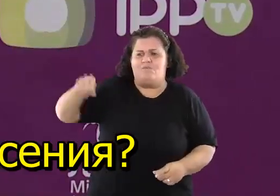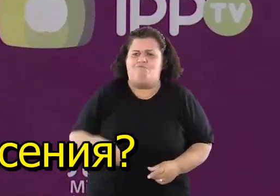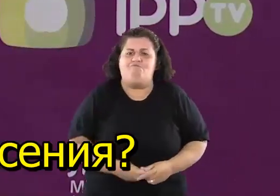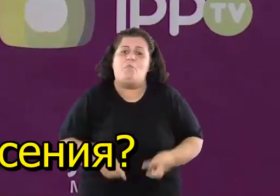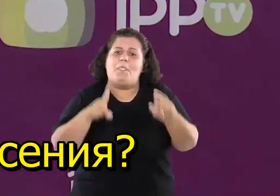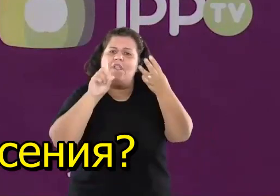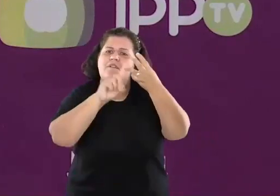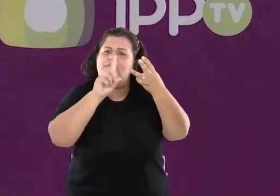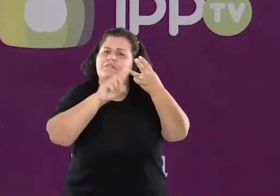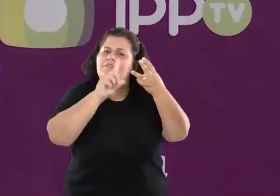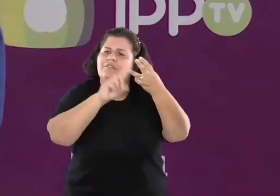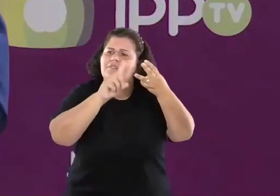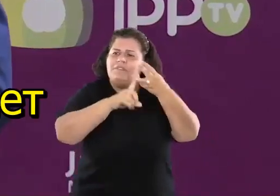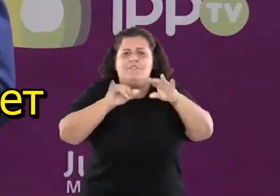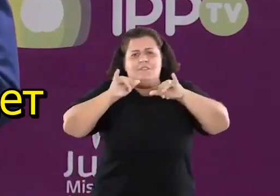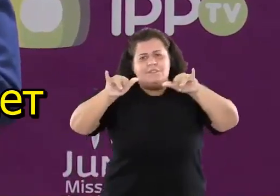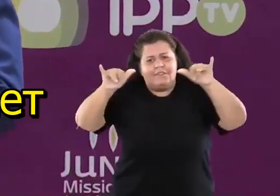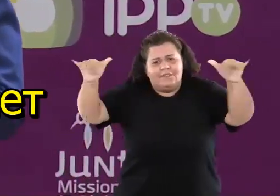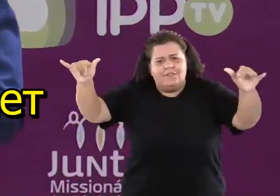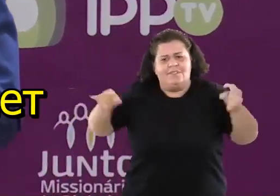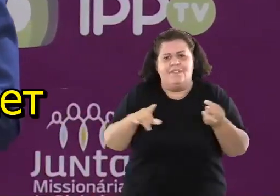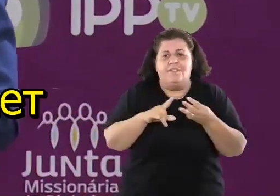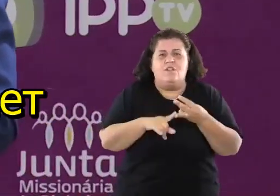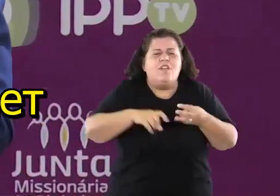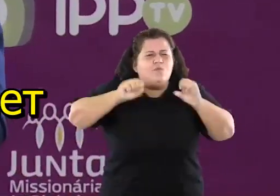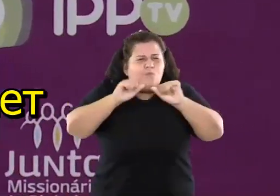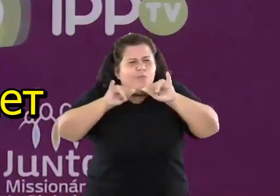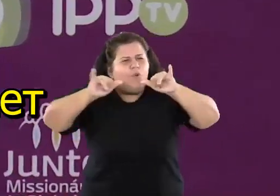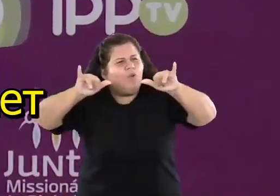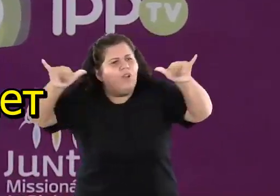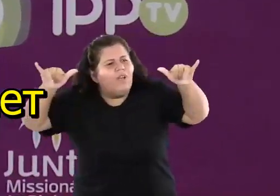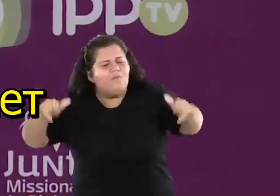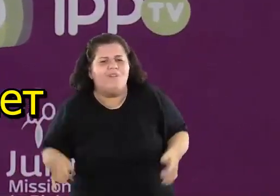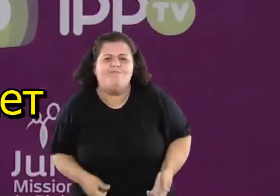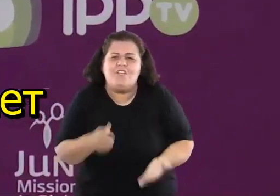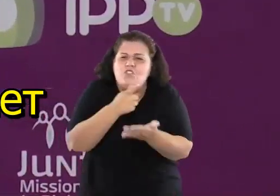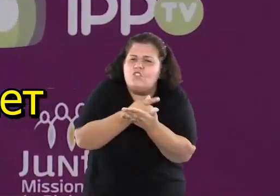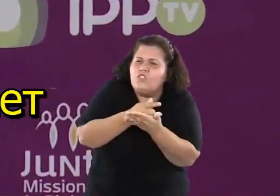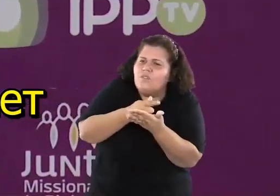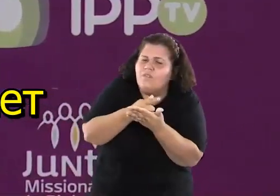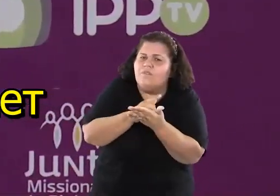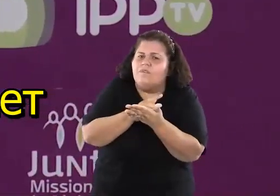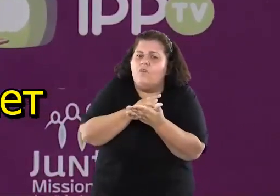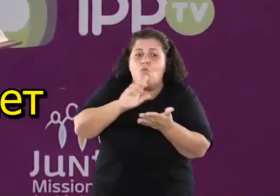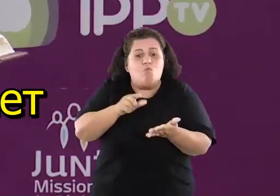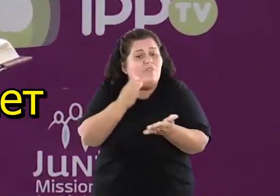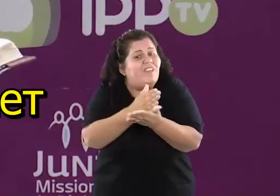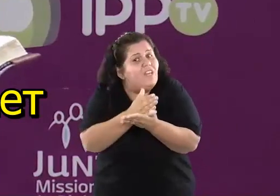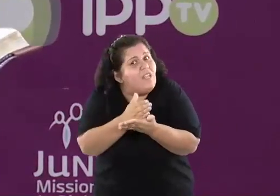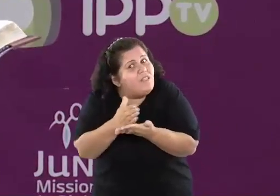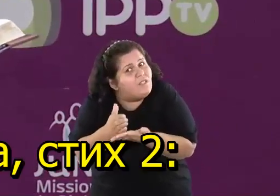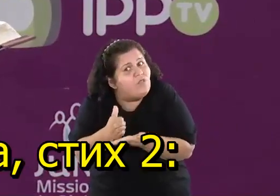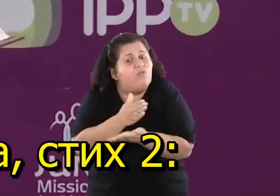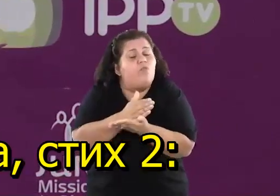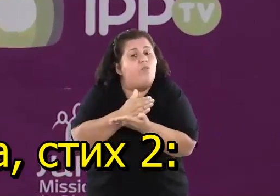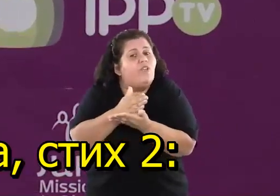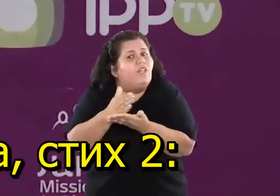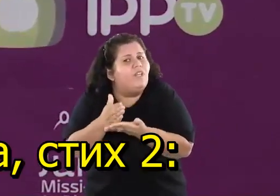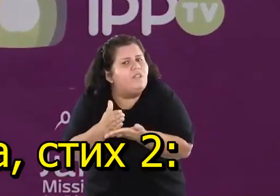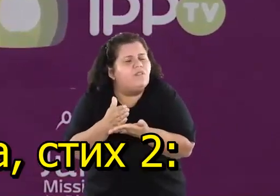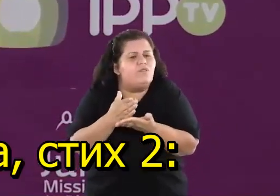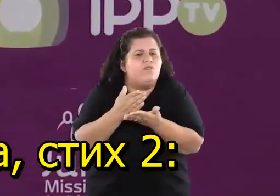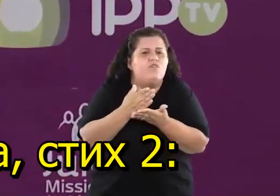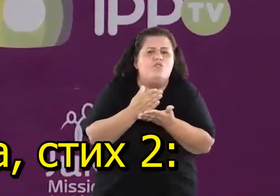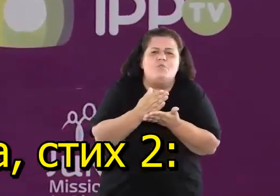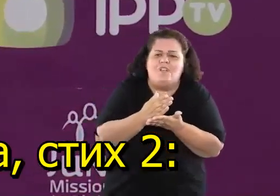mensagem da ressurreição? A ressurreição proclama a gênese de uma nova criação. Olha comigo, por